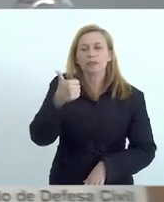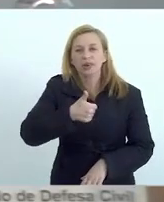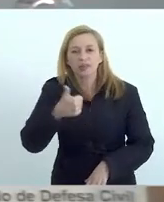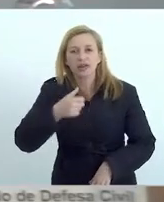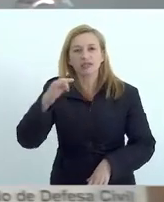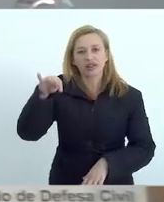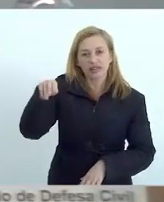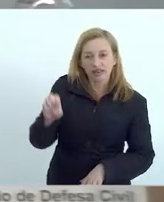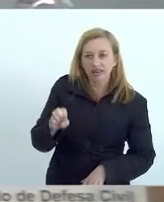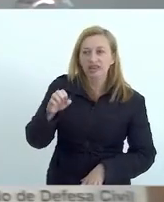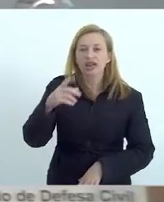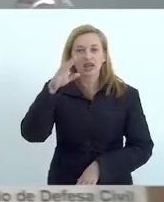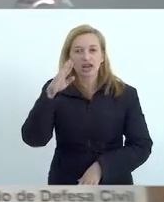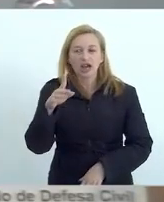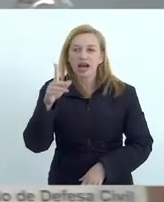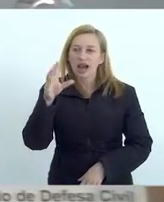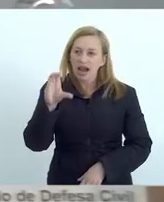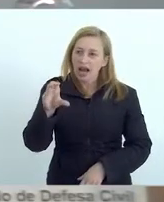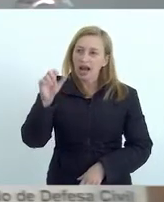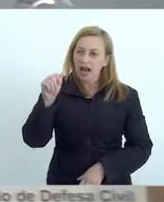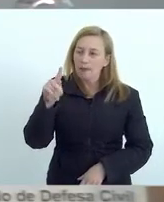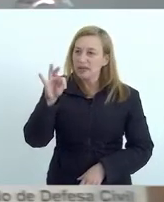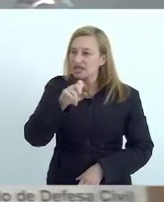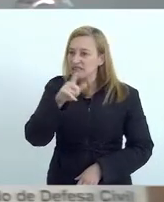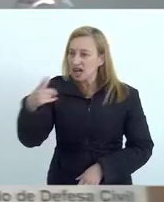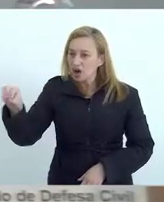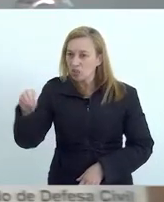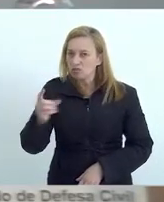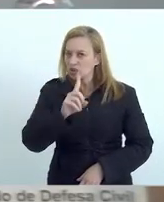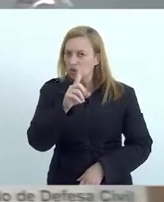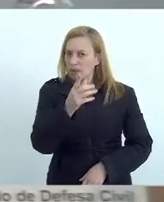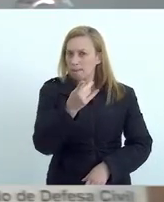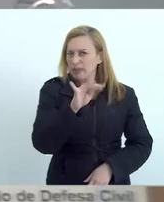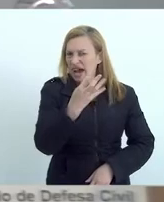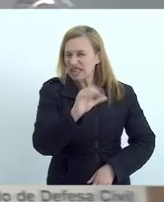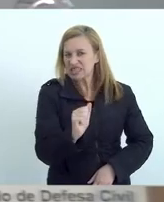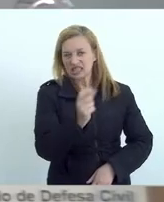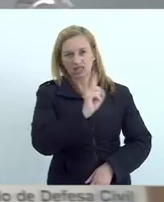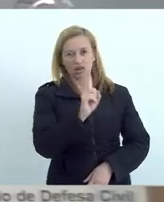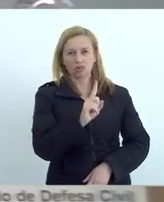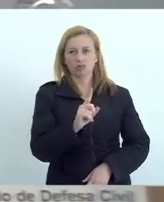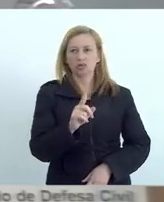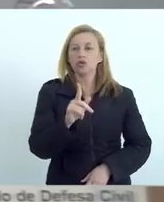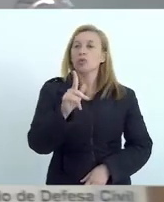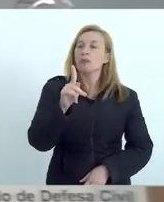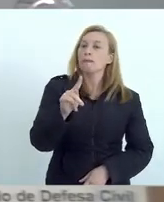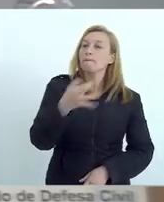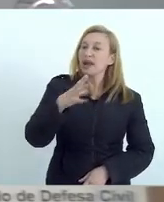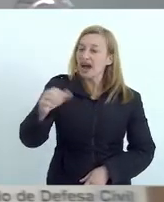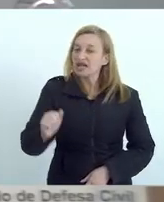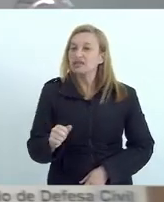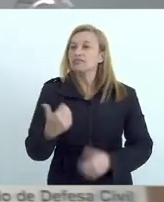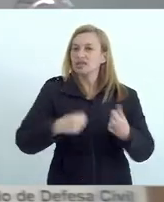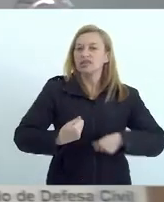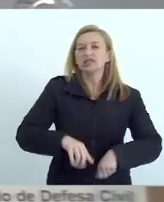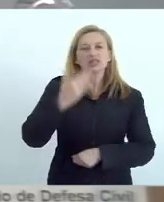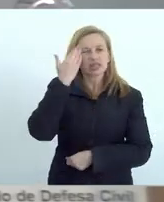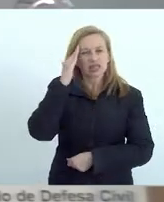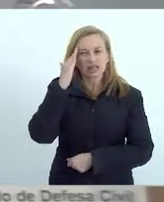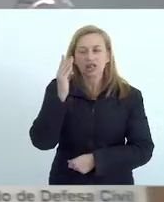primeiro-tenente são capitães não são praças não os praças tem que entender